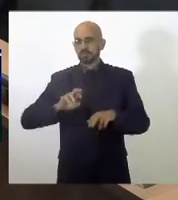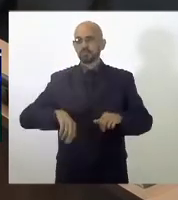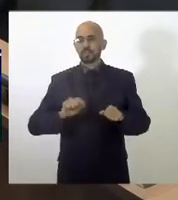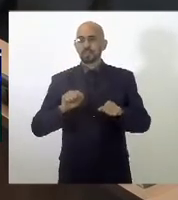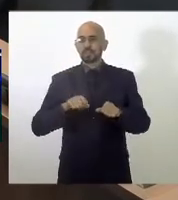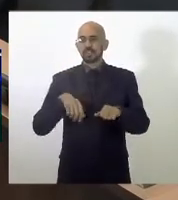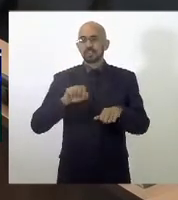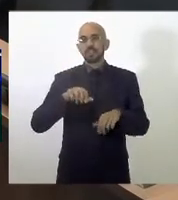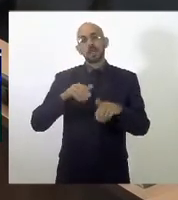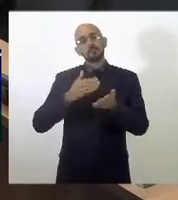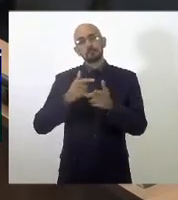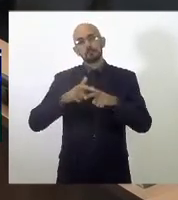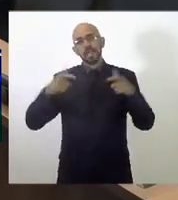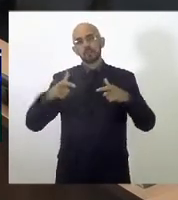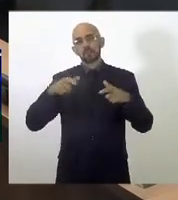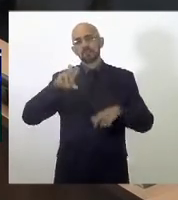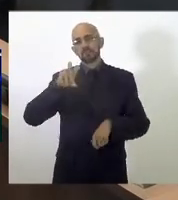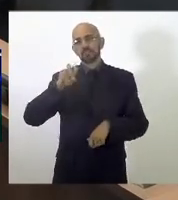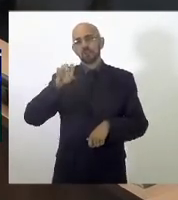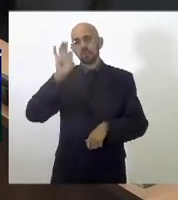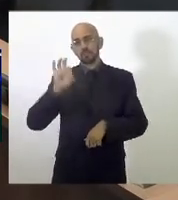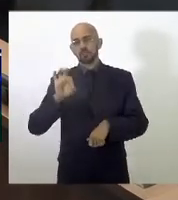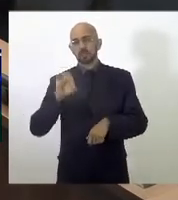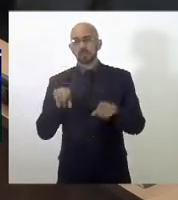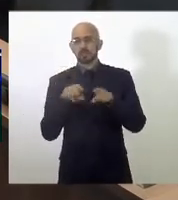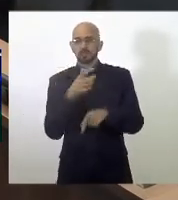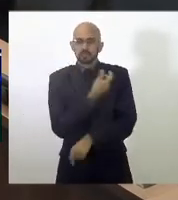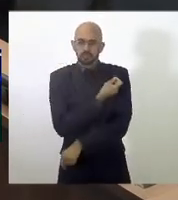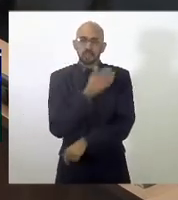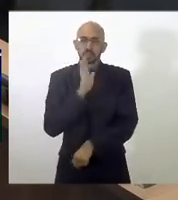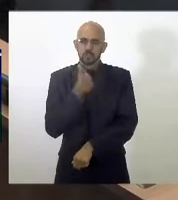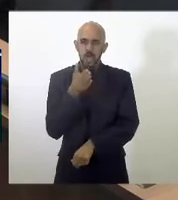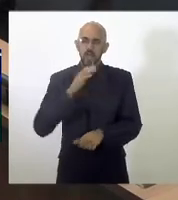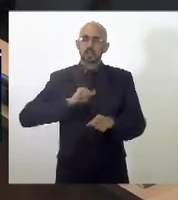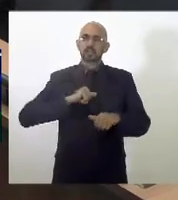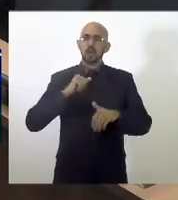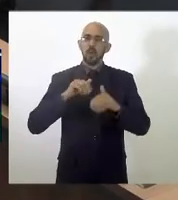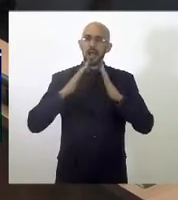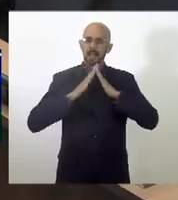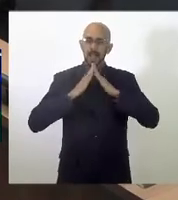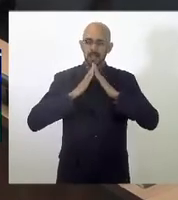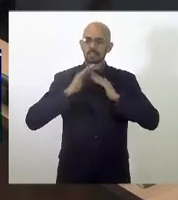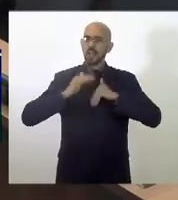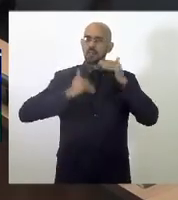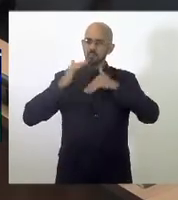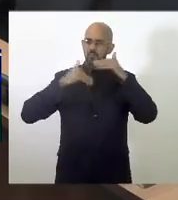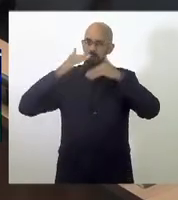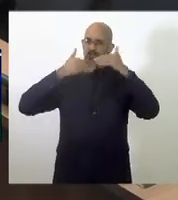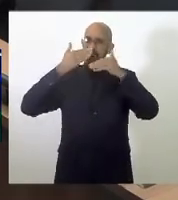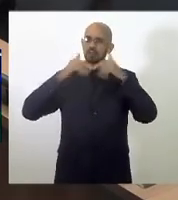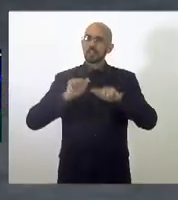com 50%. A nossa casa avança no processo da vacinação e,